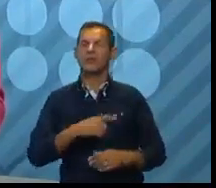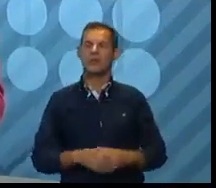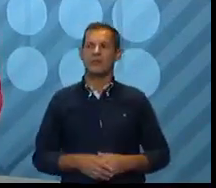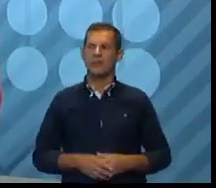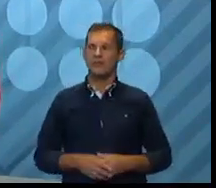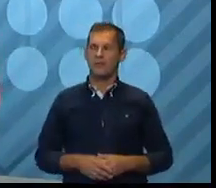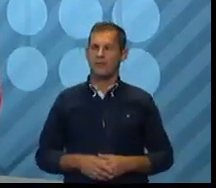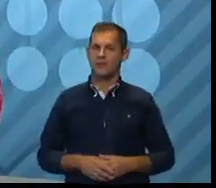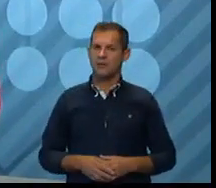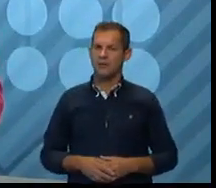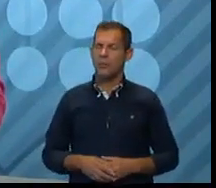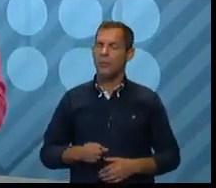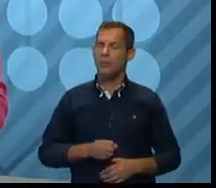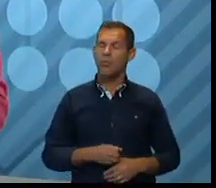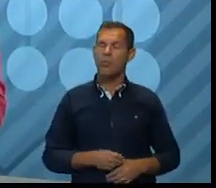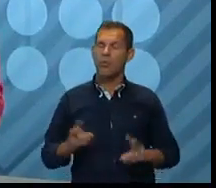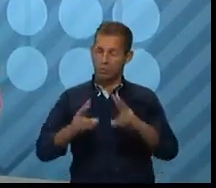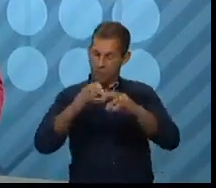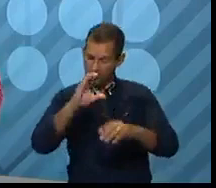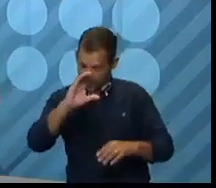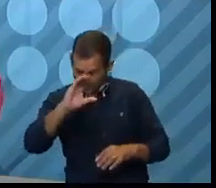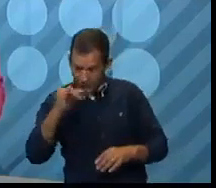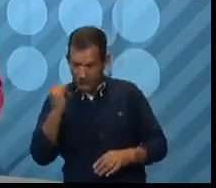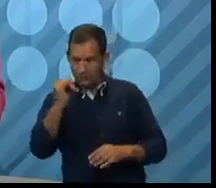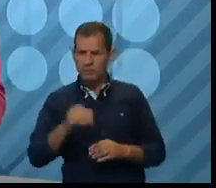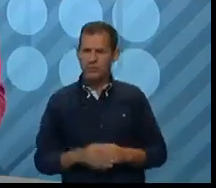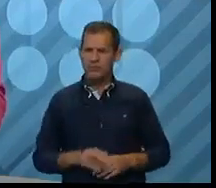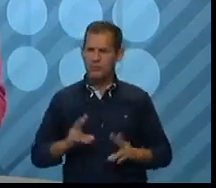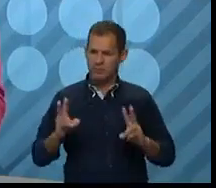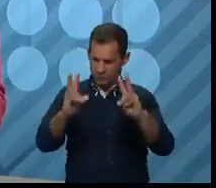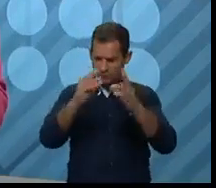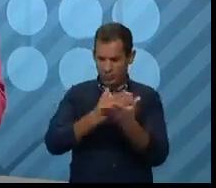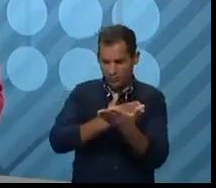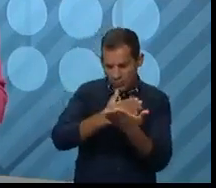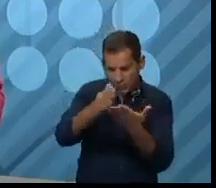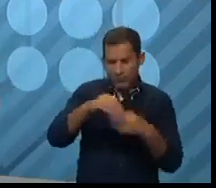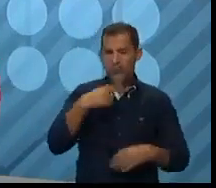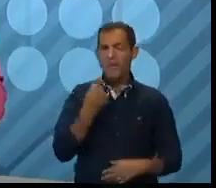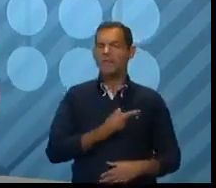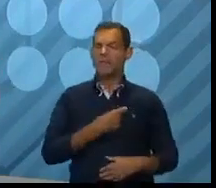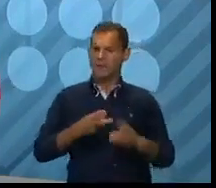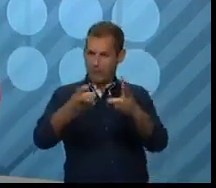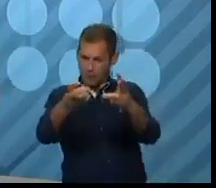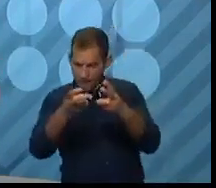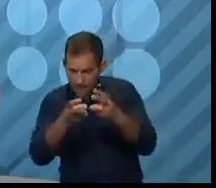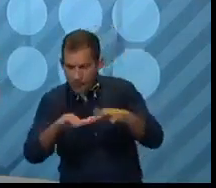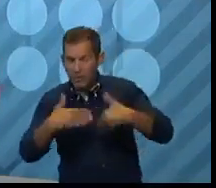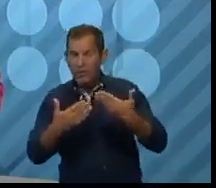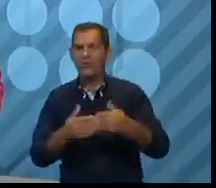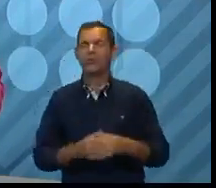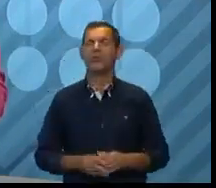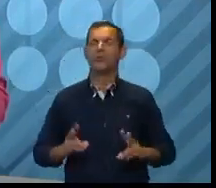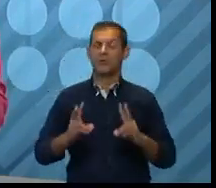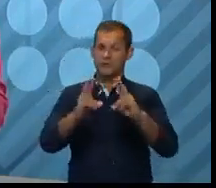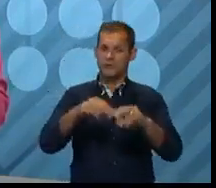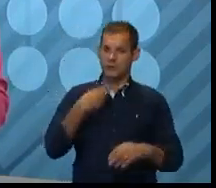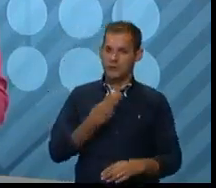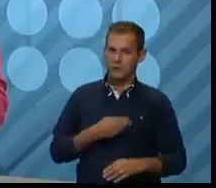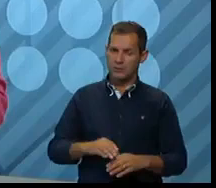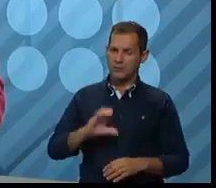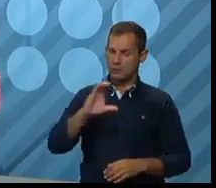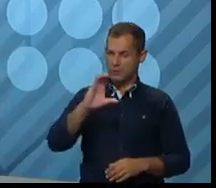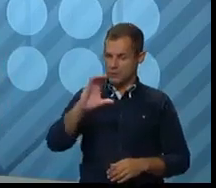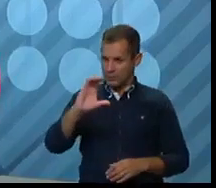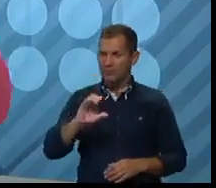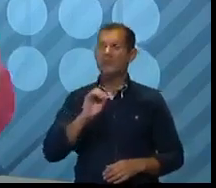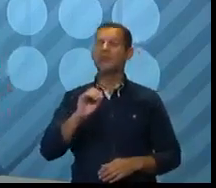um determinado valor do c. Então, é importante esse valor inicial para nós descobrirmos qual é o valor da nossa constante